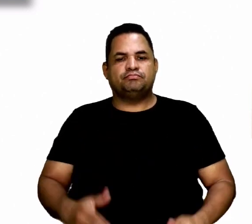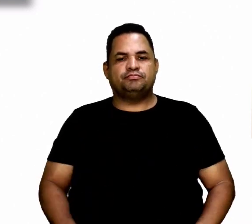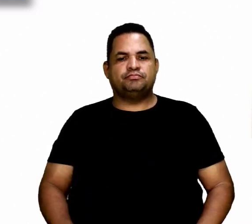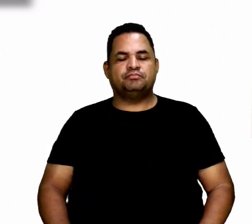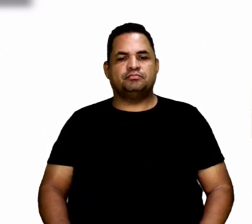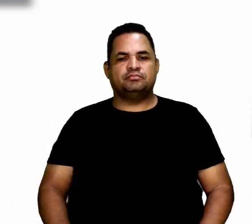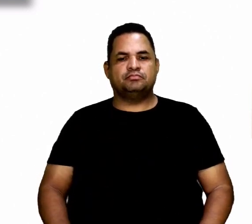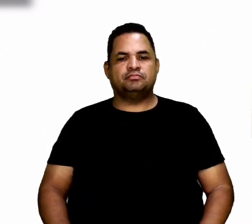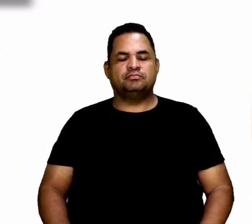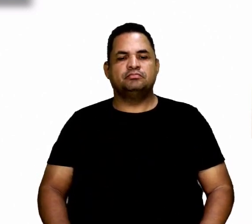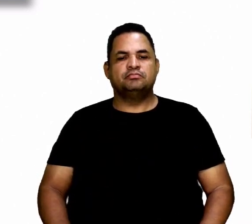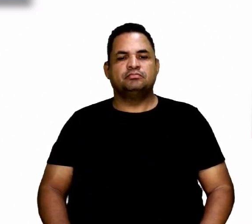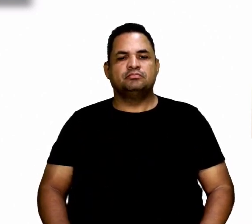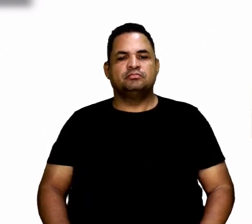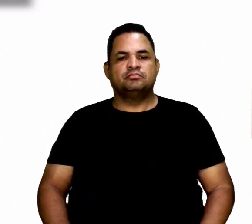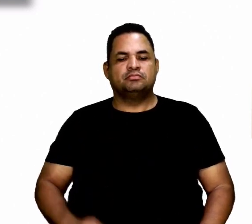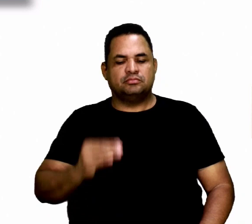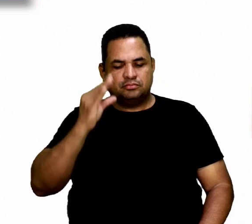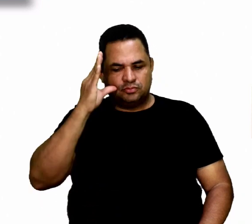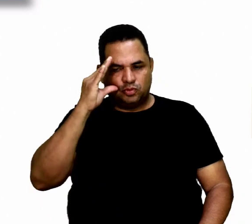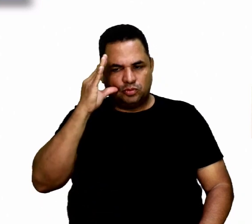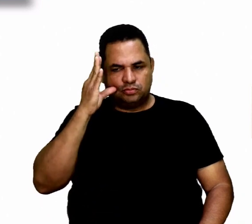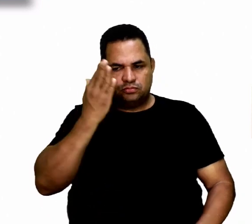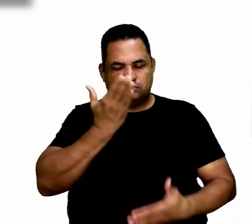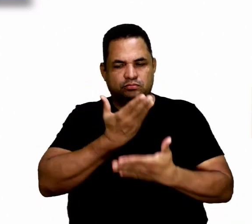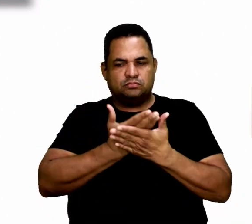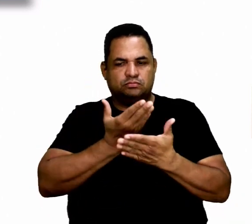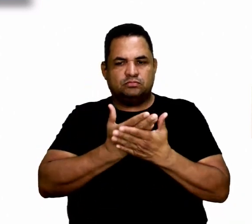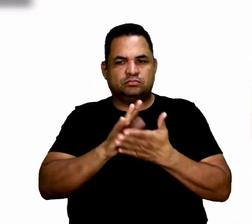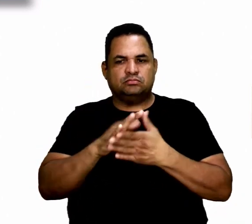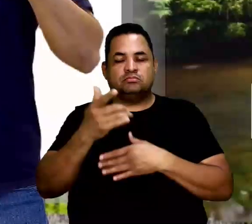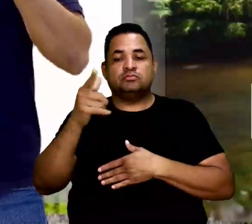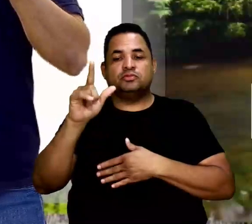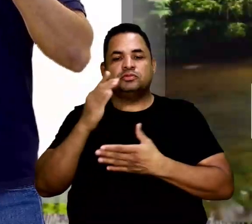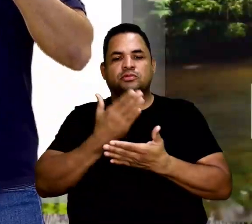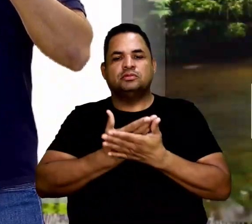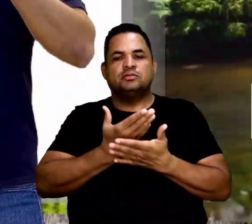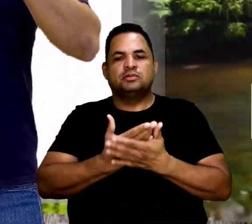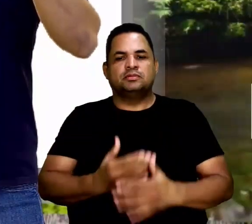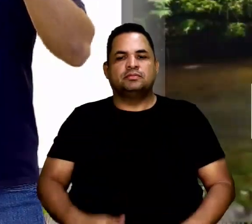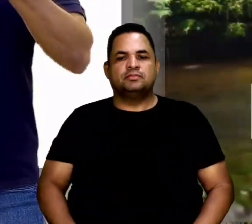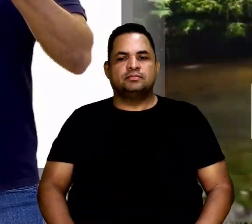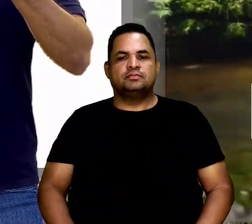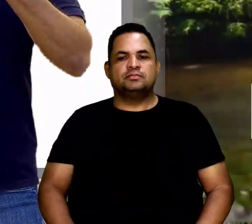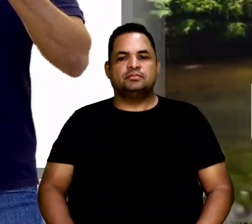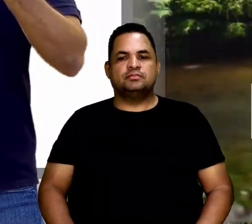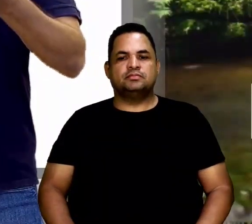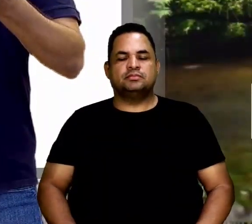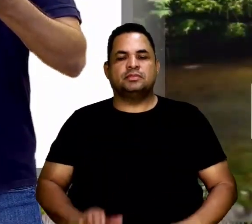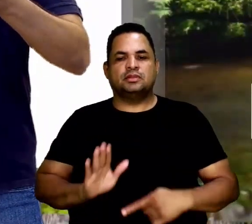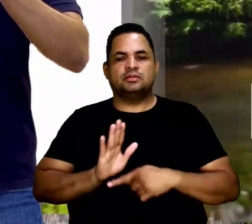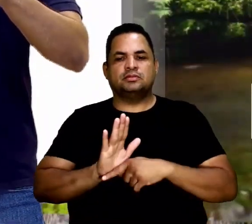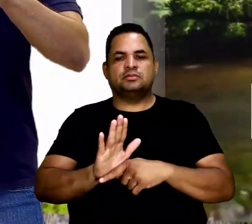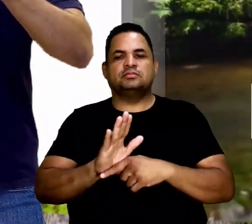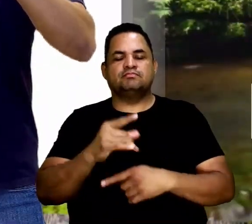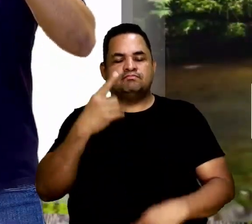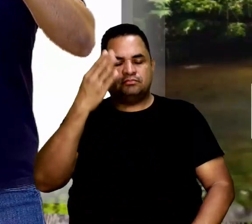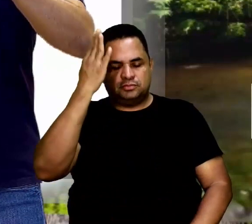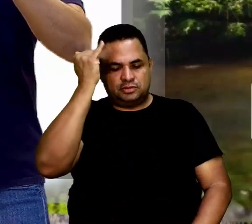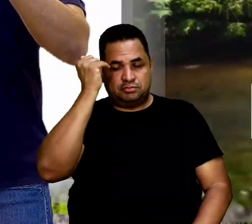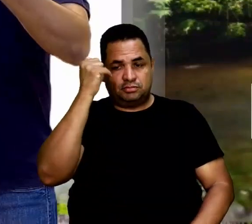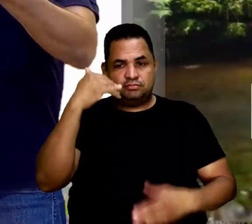professora, que de curioso aqui nessa aula, tanto nessa quanto na outra, né, serve para você ter em mente